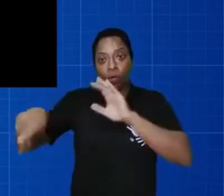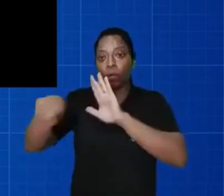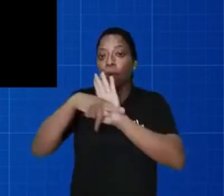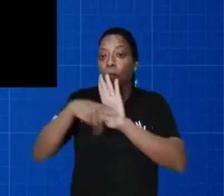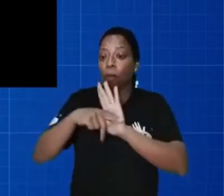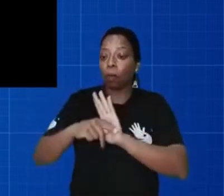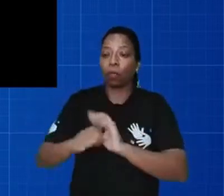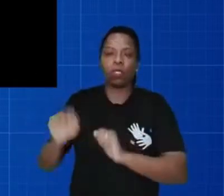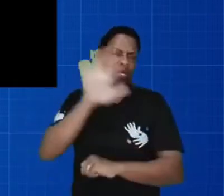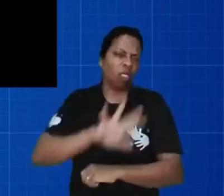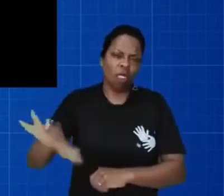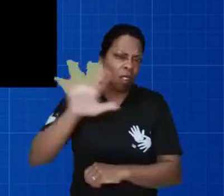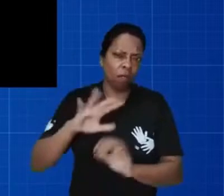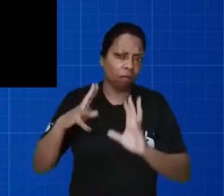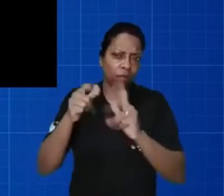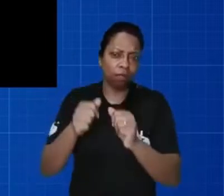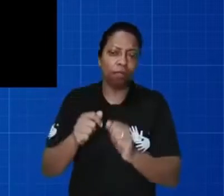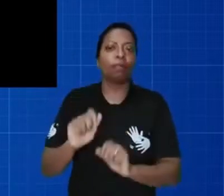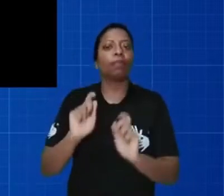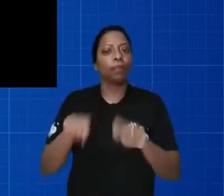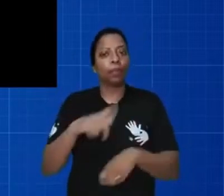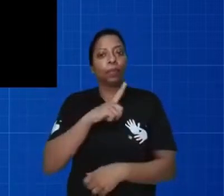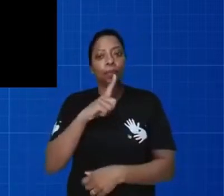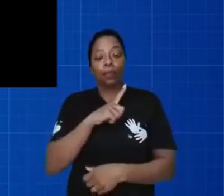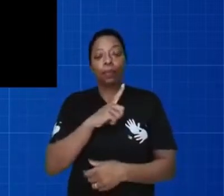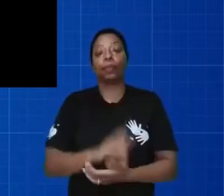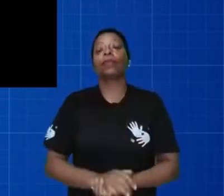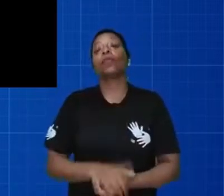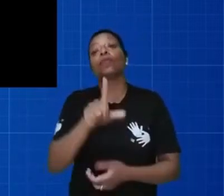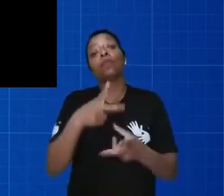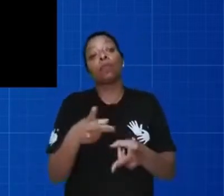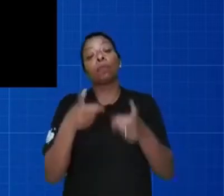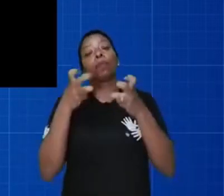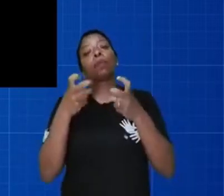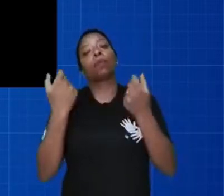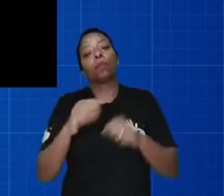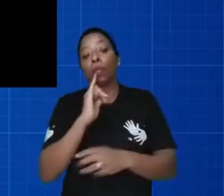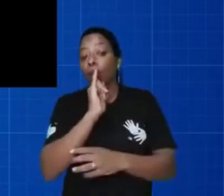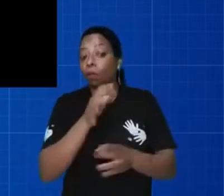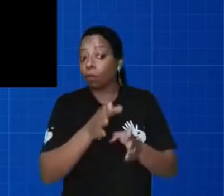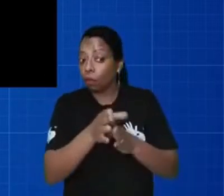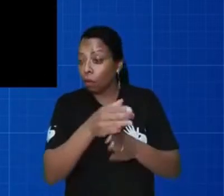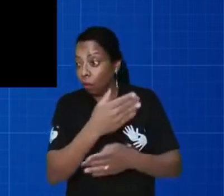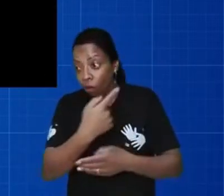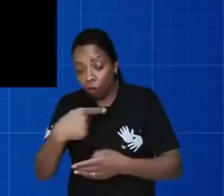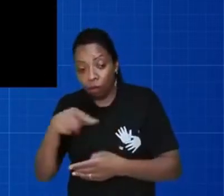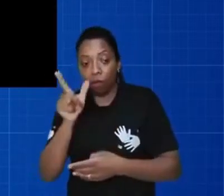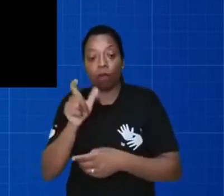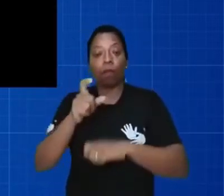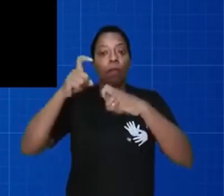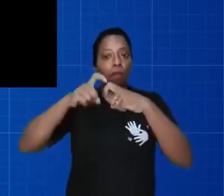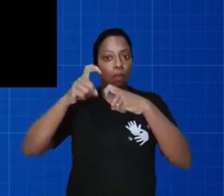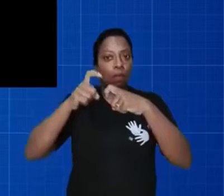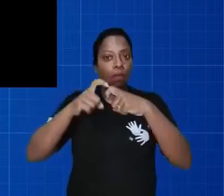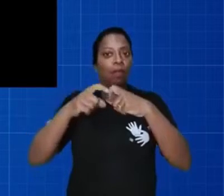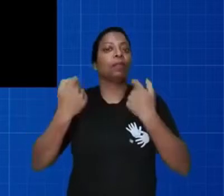sintomas gerais. Então, a partir do momento que eu identifico esses sintomas, é importante, então, eu procurar apoio e entender o que está acontecendo